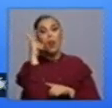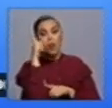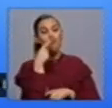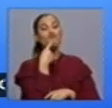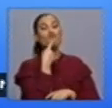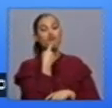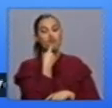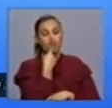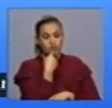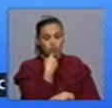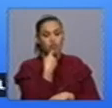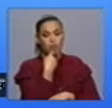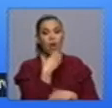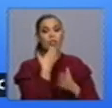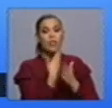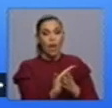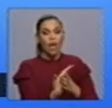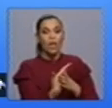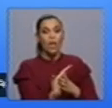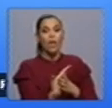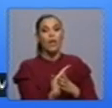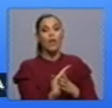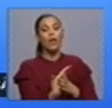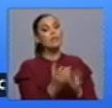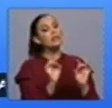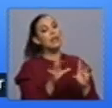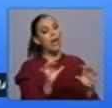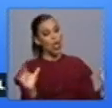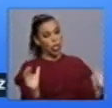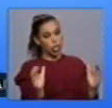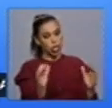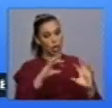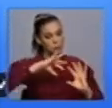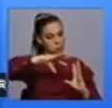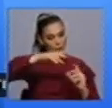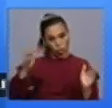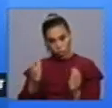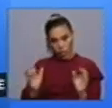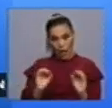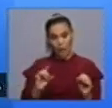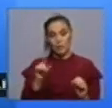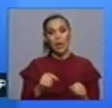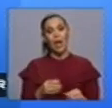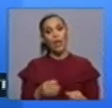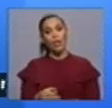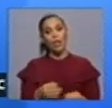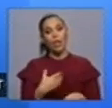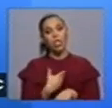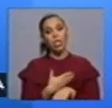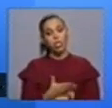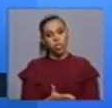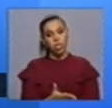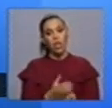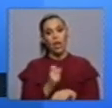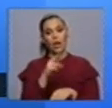e retardou, impediu a contração de Júpiter e também retardou o crescimento através de gás de